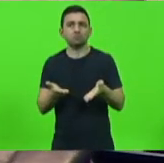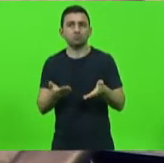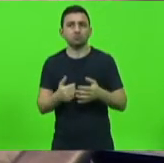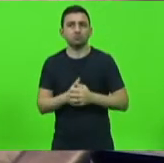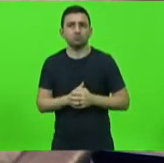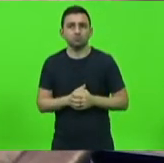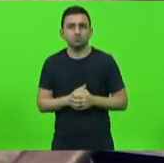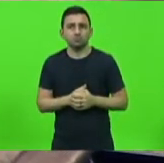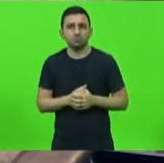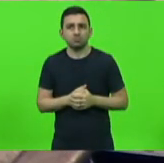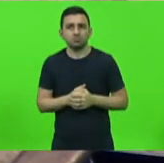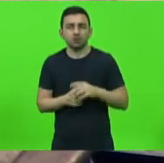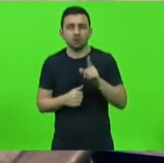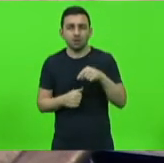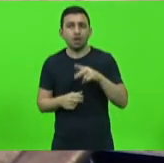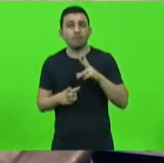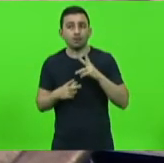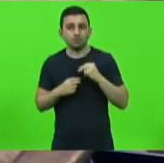da